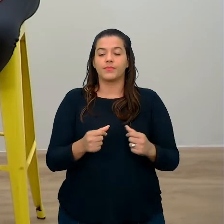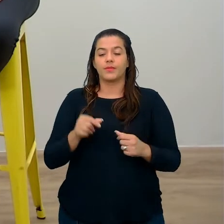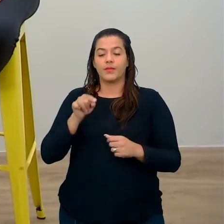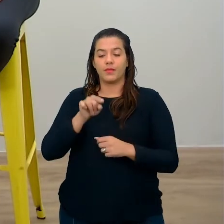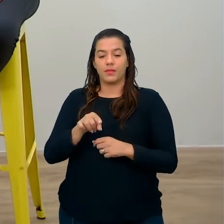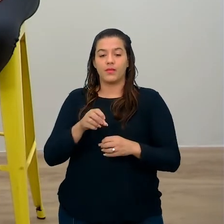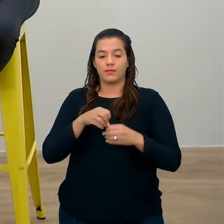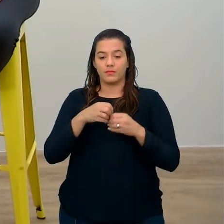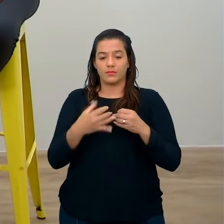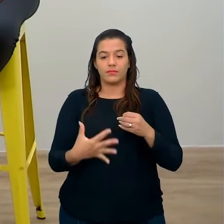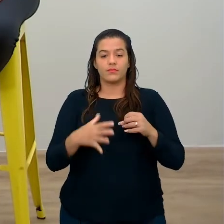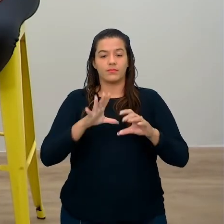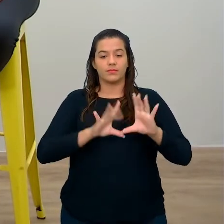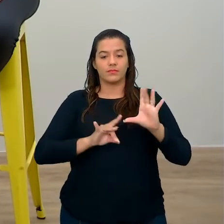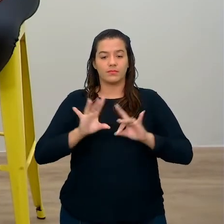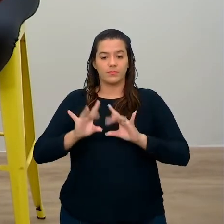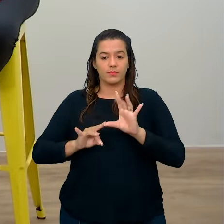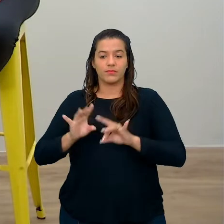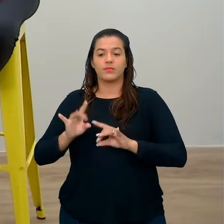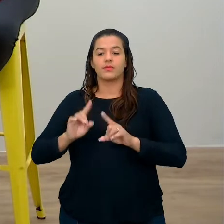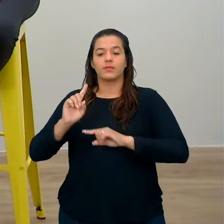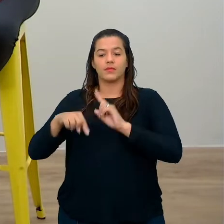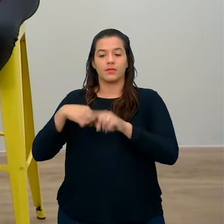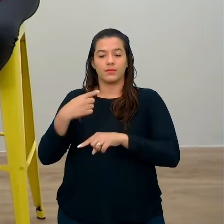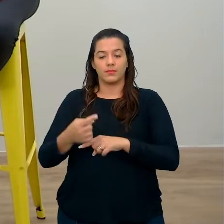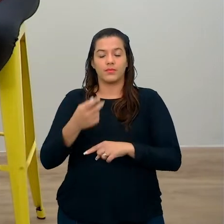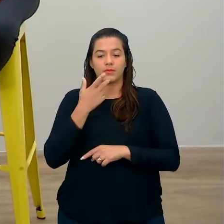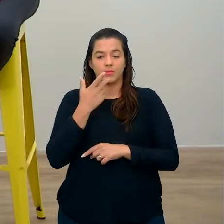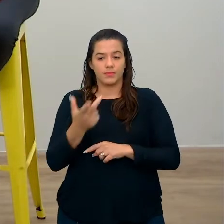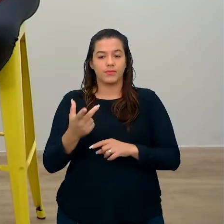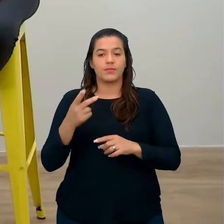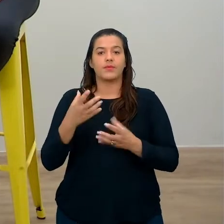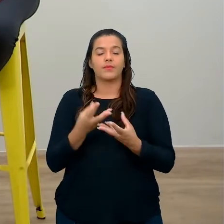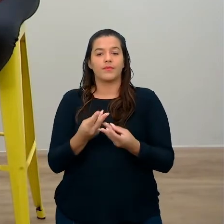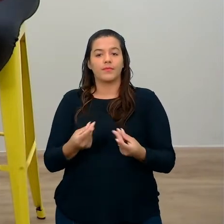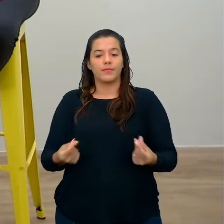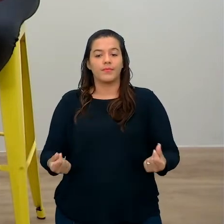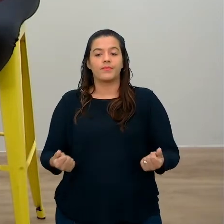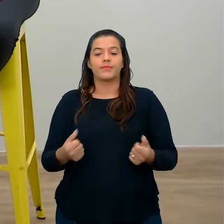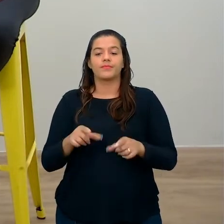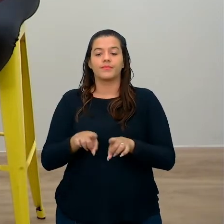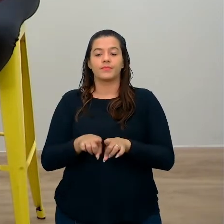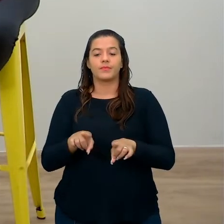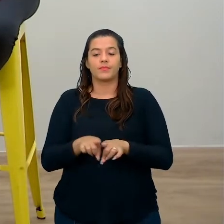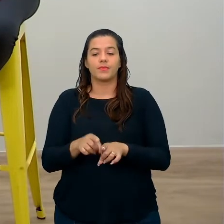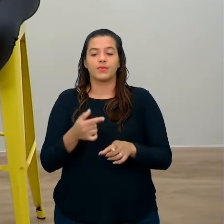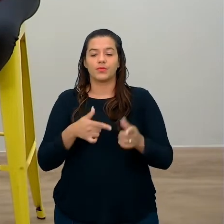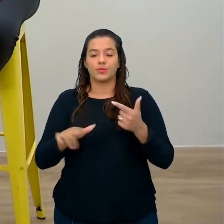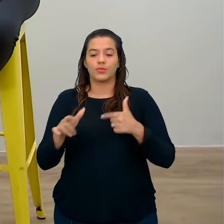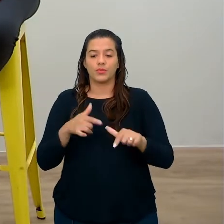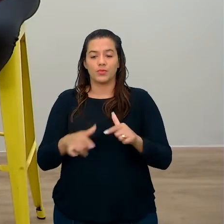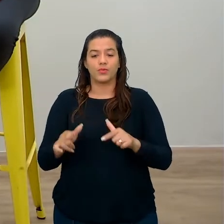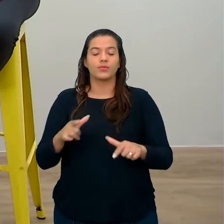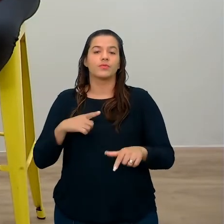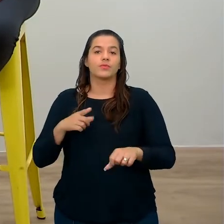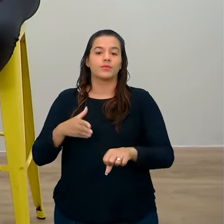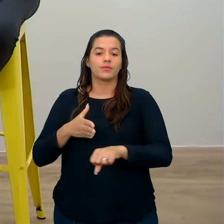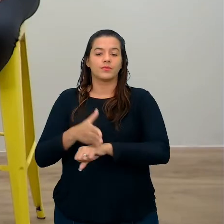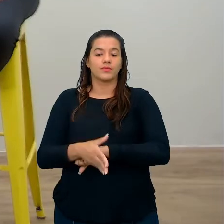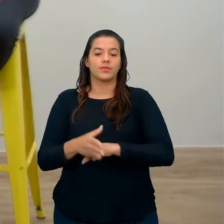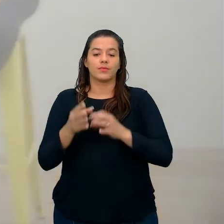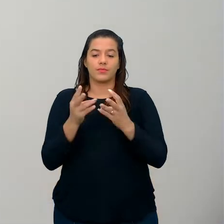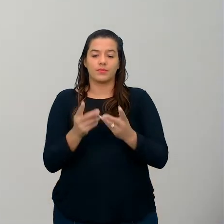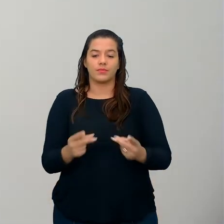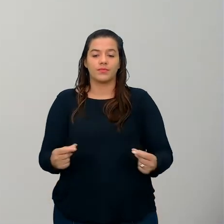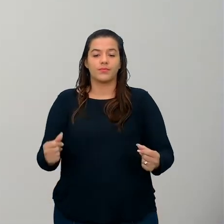lá do solo, a célula, né? A gente vai falar bastante dessa questão da decomposição e dos fatores também que interferem, né, na